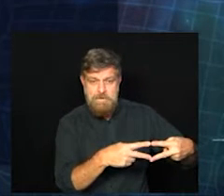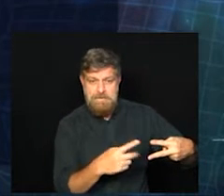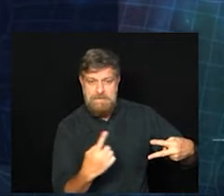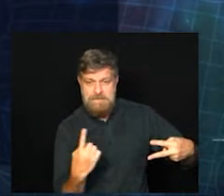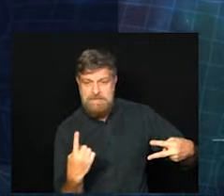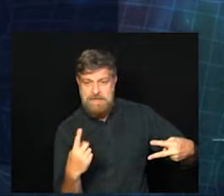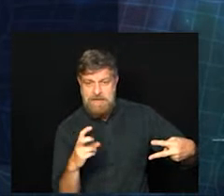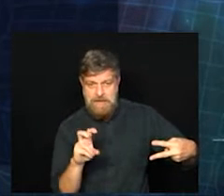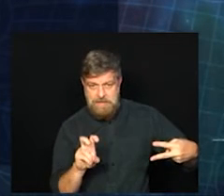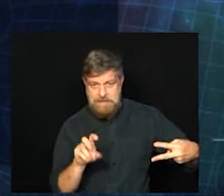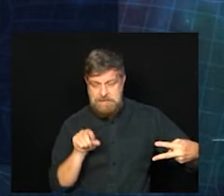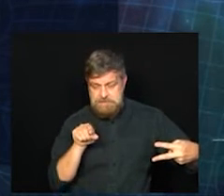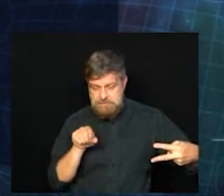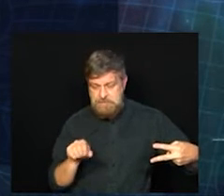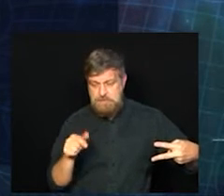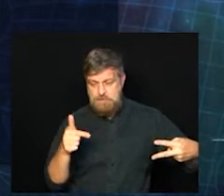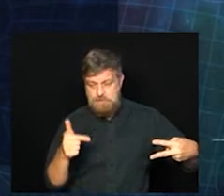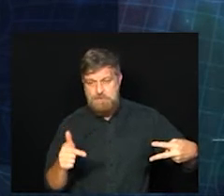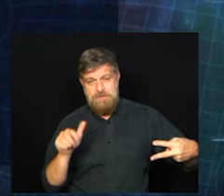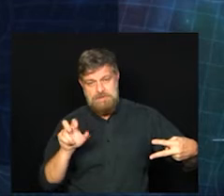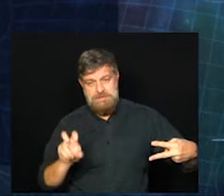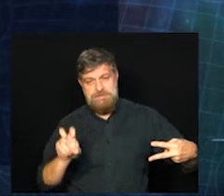22.775 casos, Paulínia,